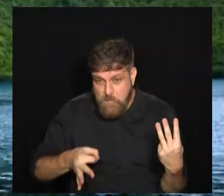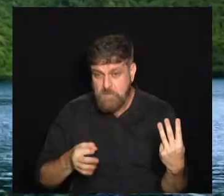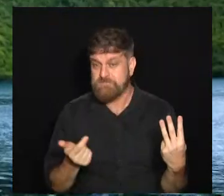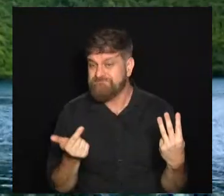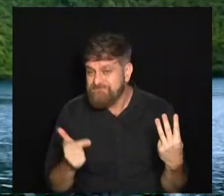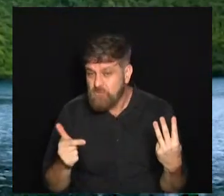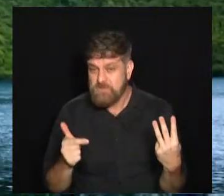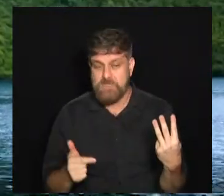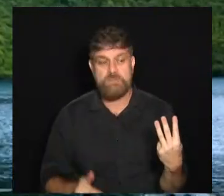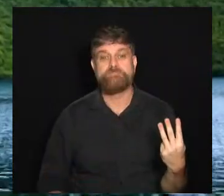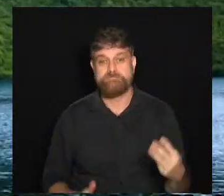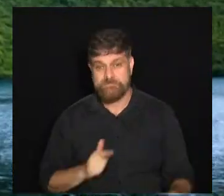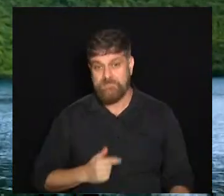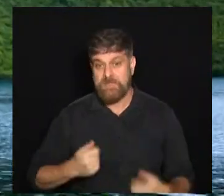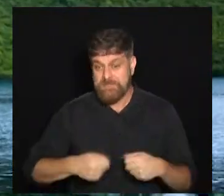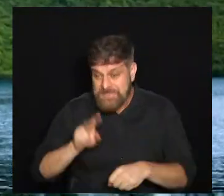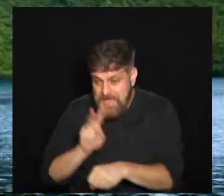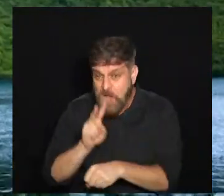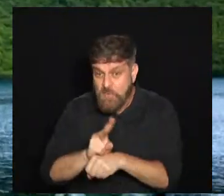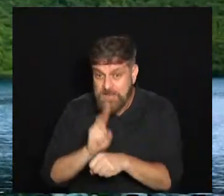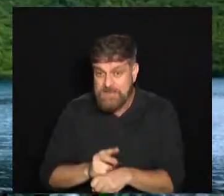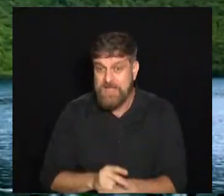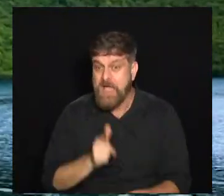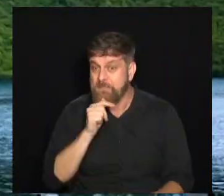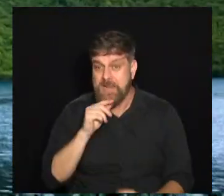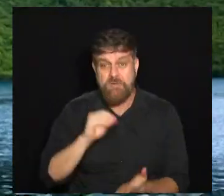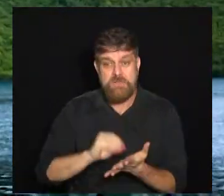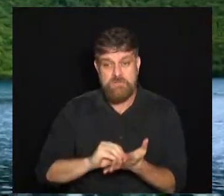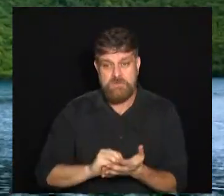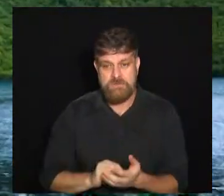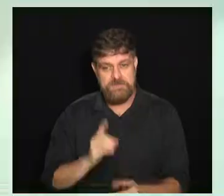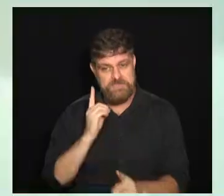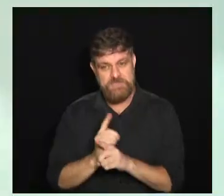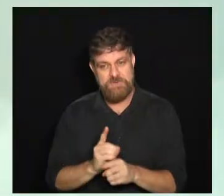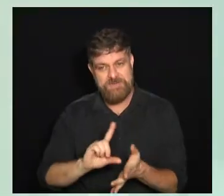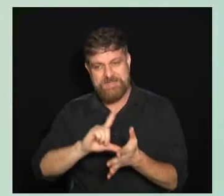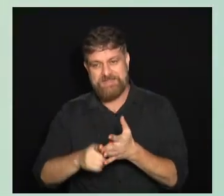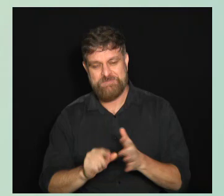preciso preservar para não faltar. Até o próximo Giro Ambiental.